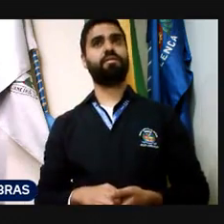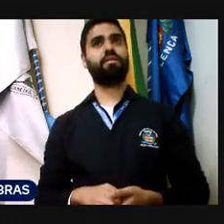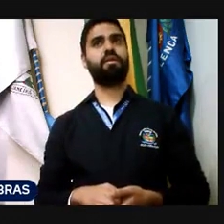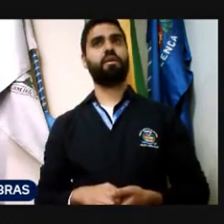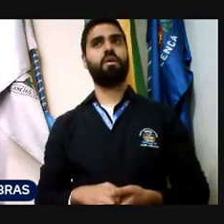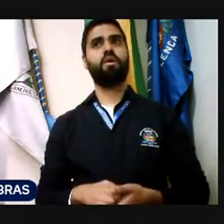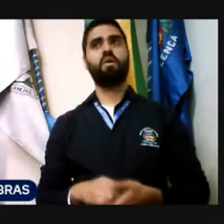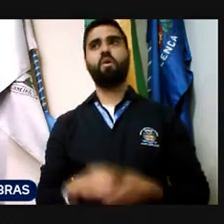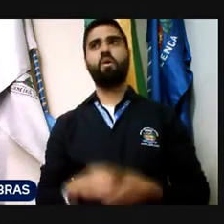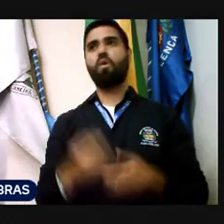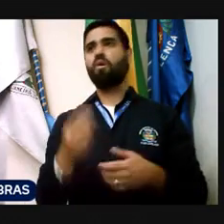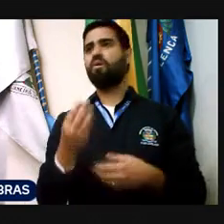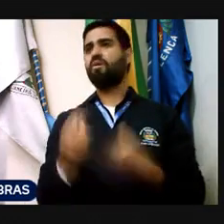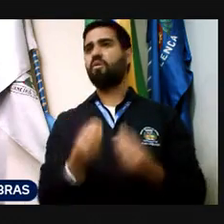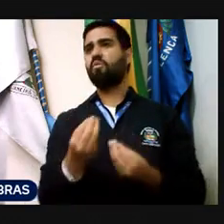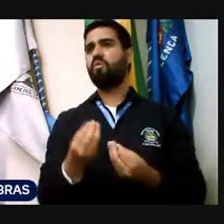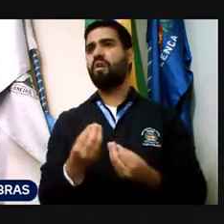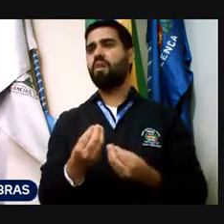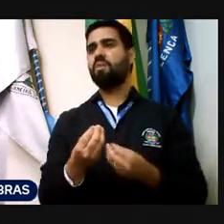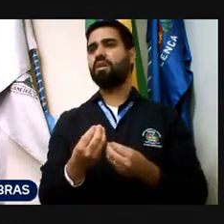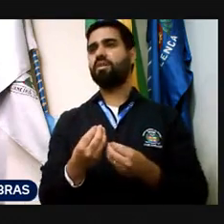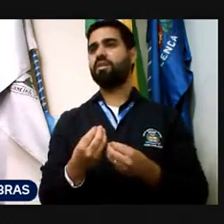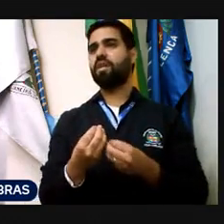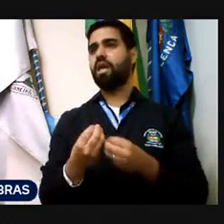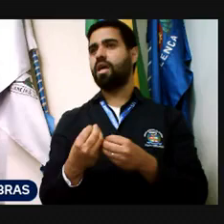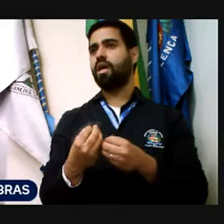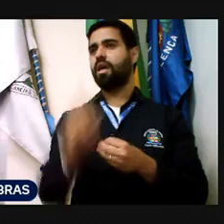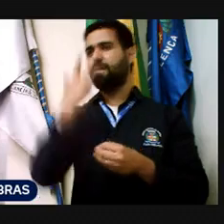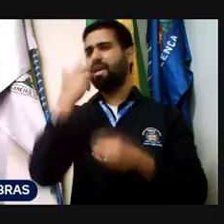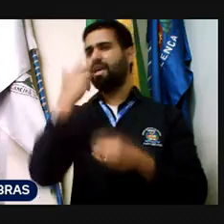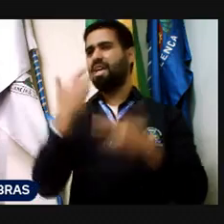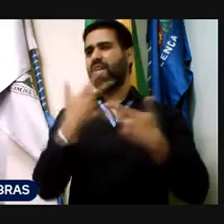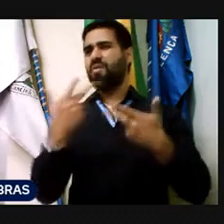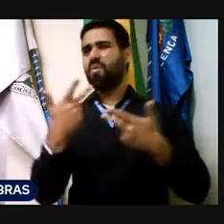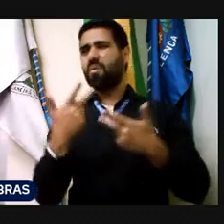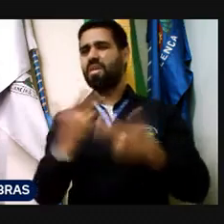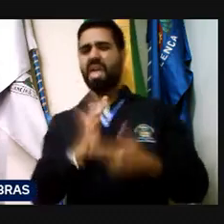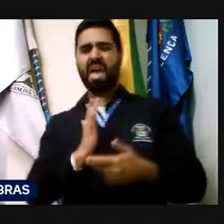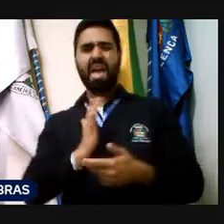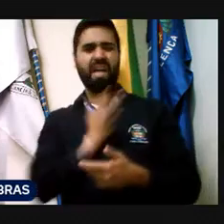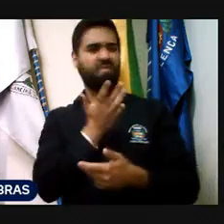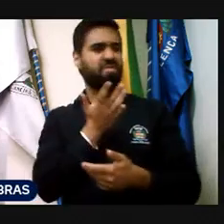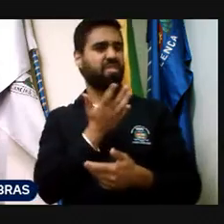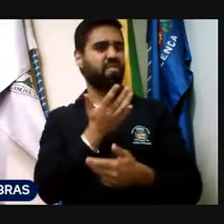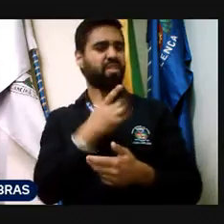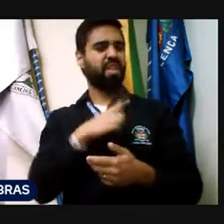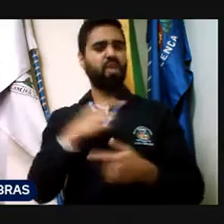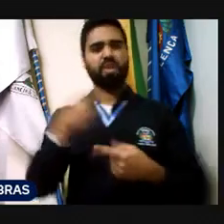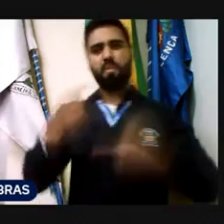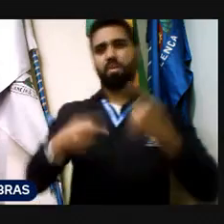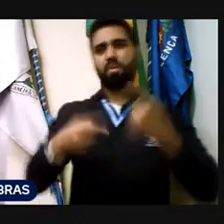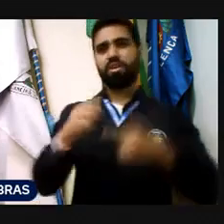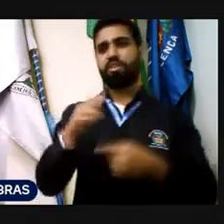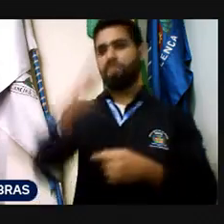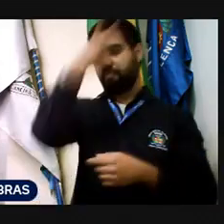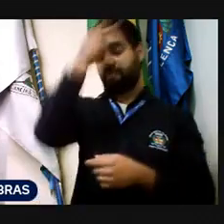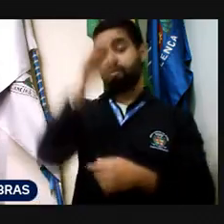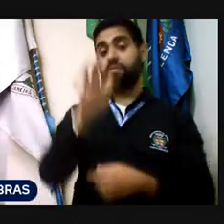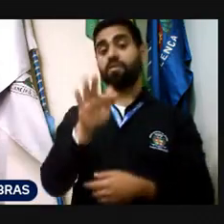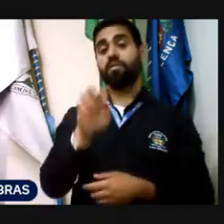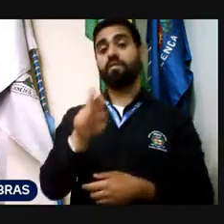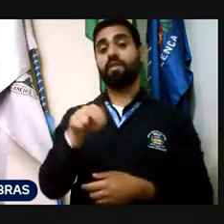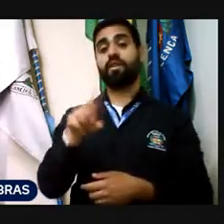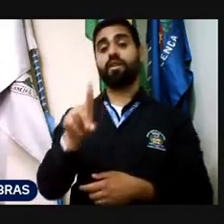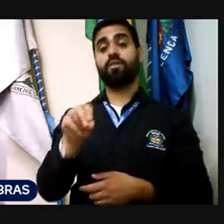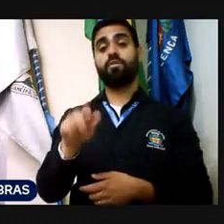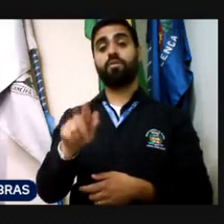um prefeito, quanto rasteiro é a política empregada hoje pelo prefeito Fernandinho Graça contra